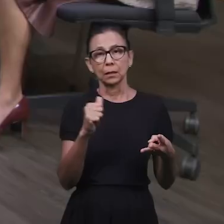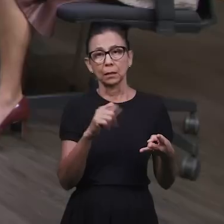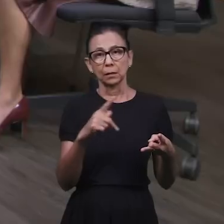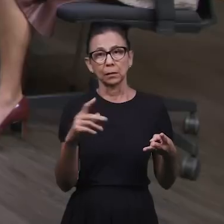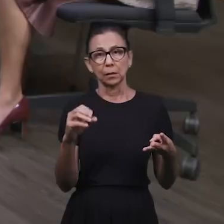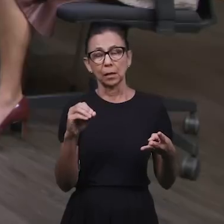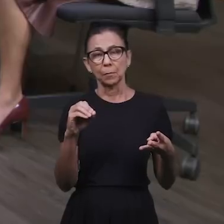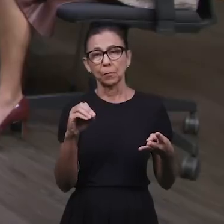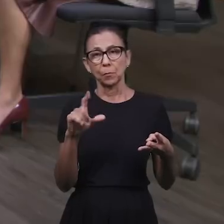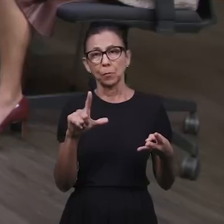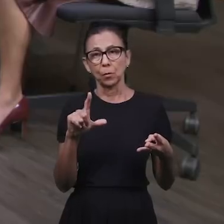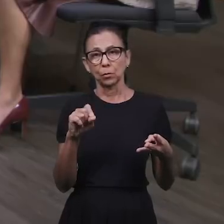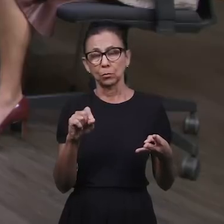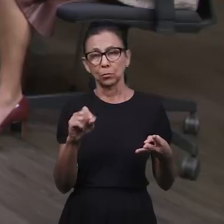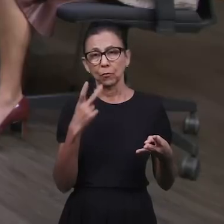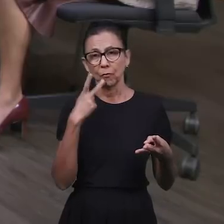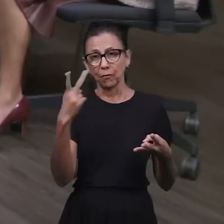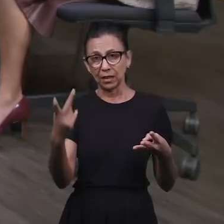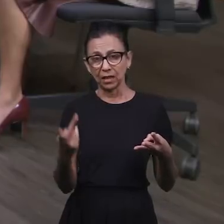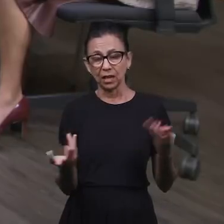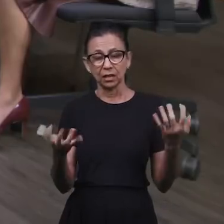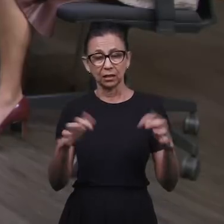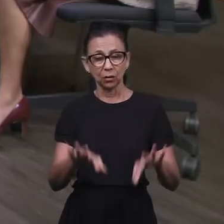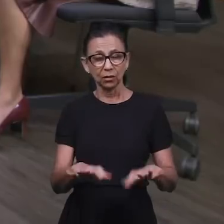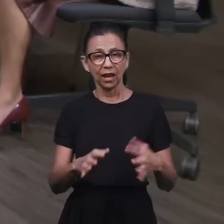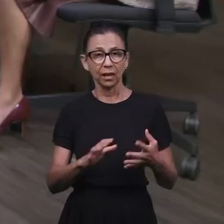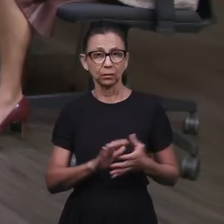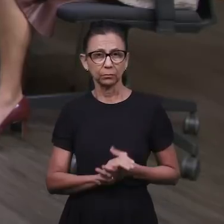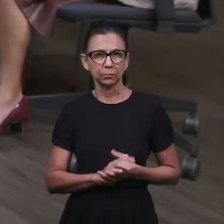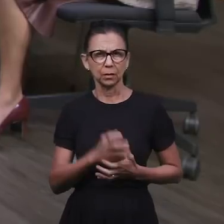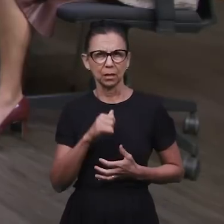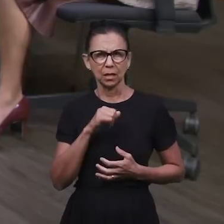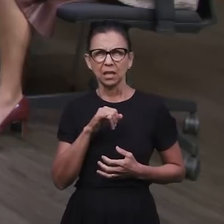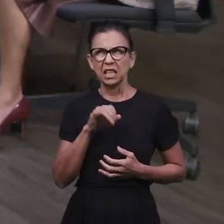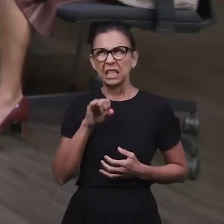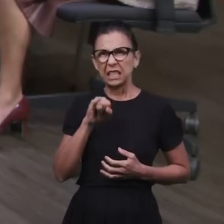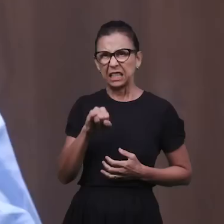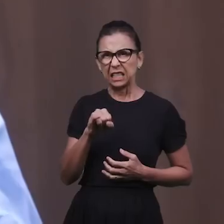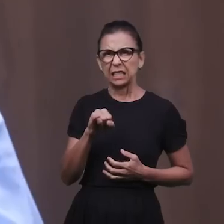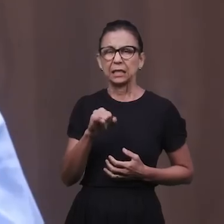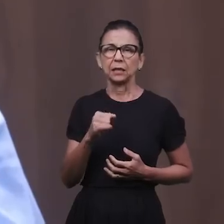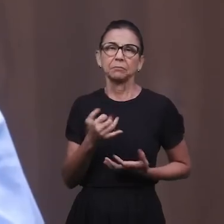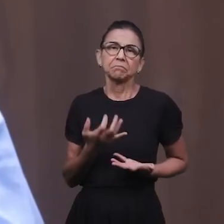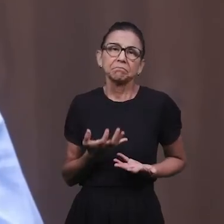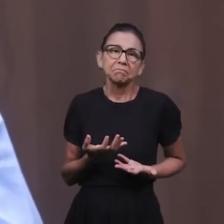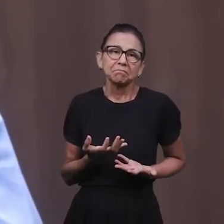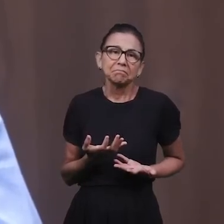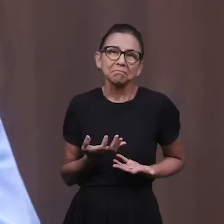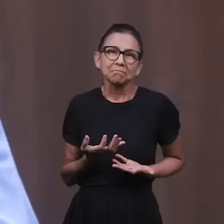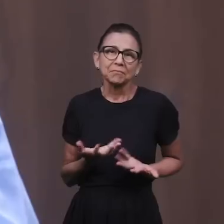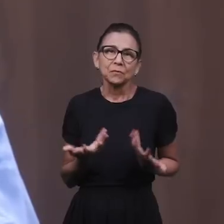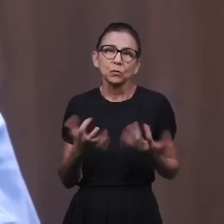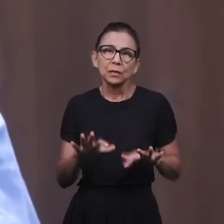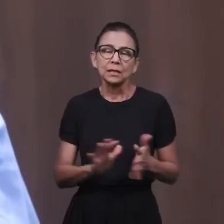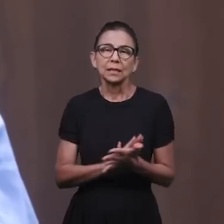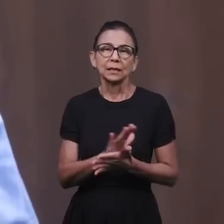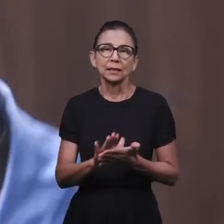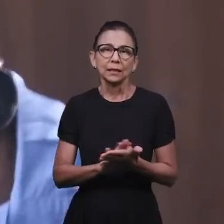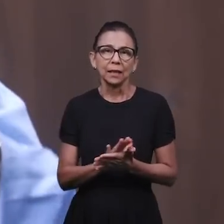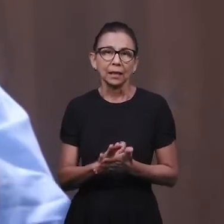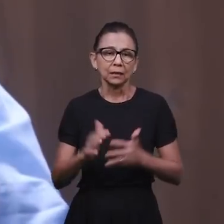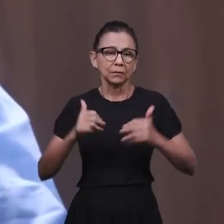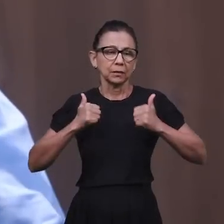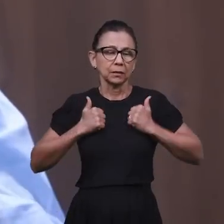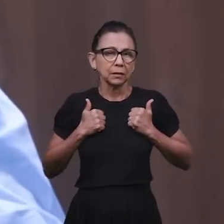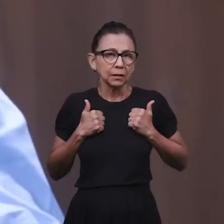no cantinho deles. Paulo vai trazer esse assunto de todas as coisas não são lícitas, porque